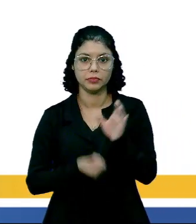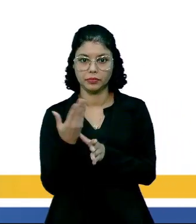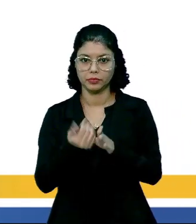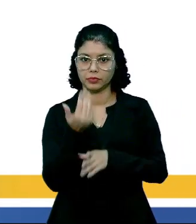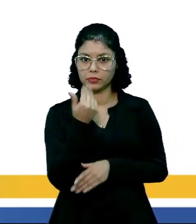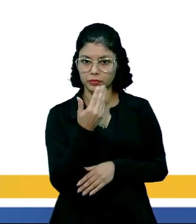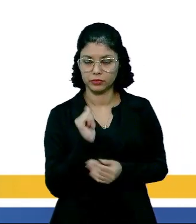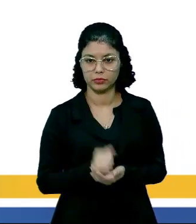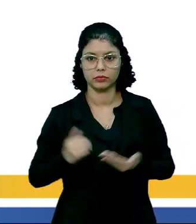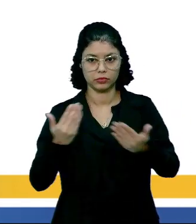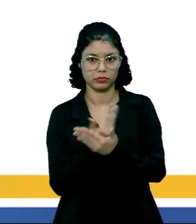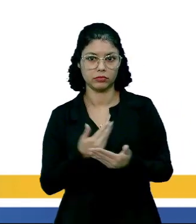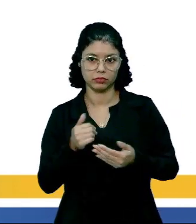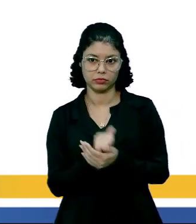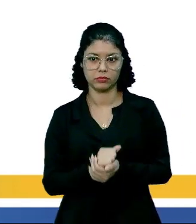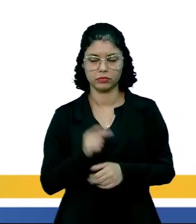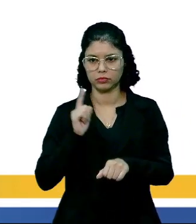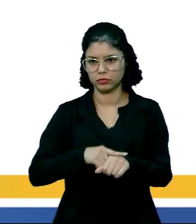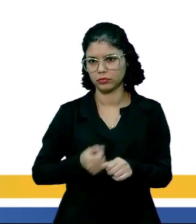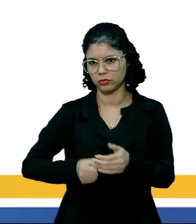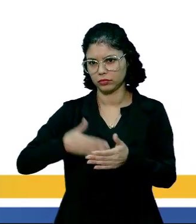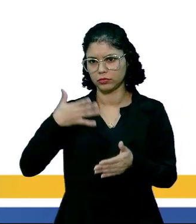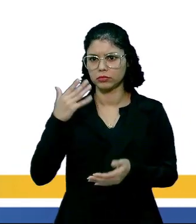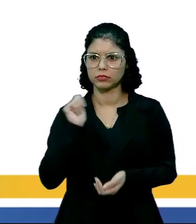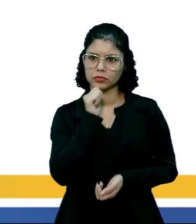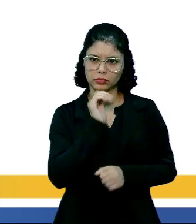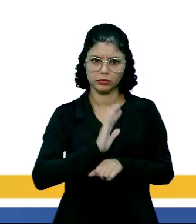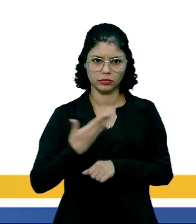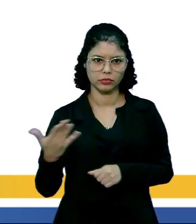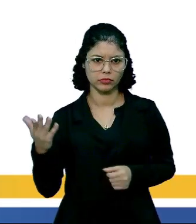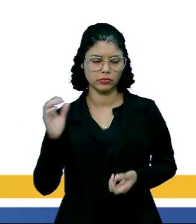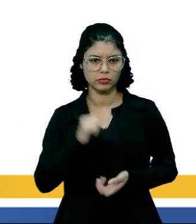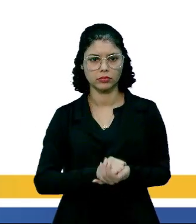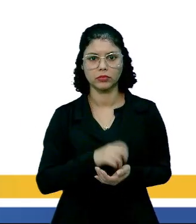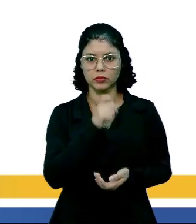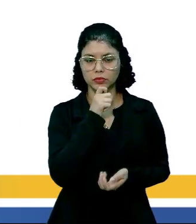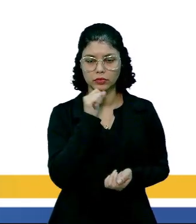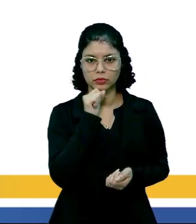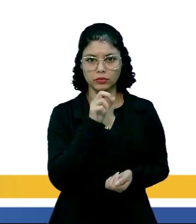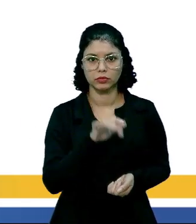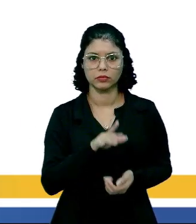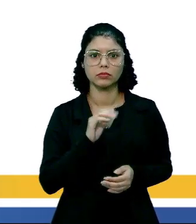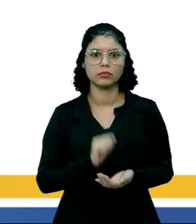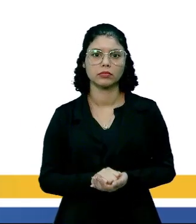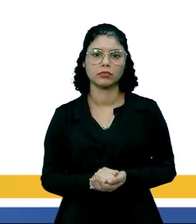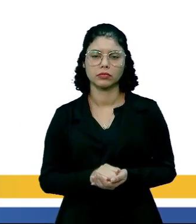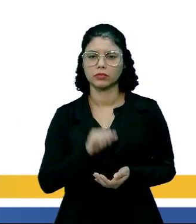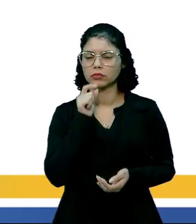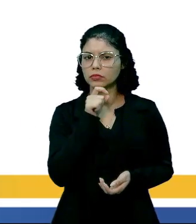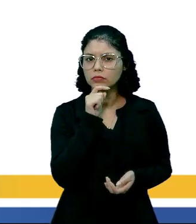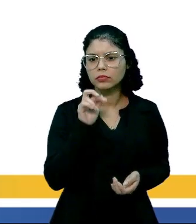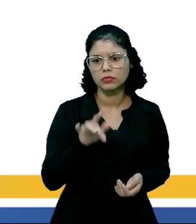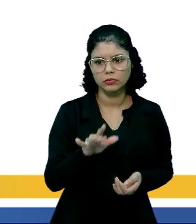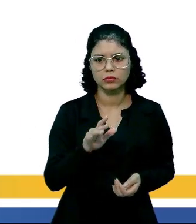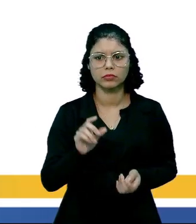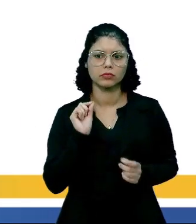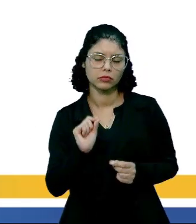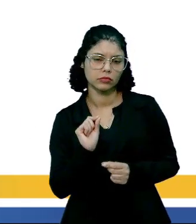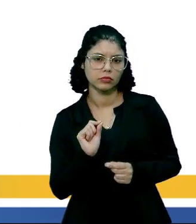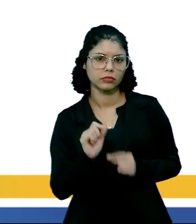maioria dos produtos alimentícios se conservam por muito mais tempo quando submetidos a refrigeração Olha só pessoal refrigeração